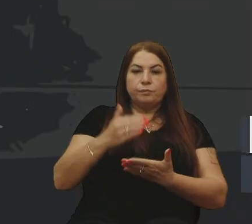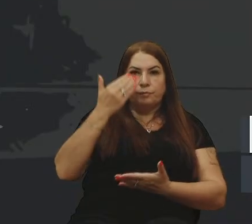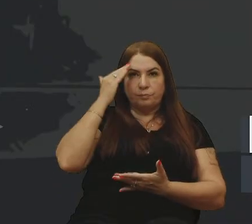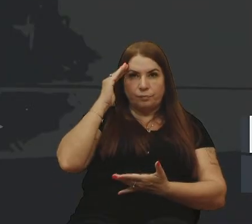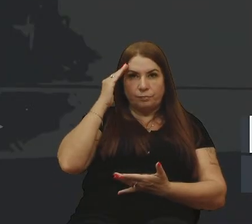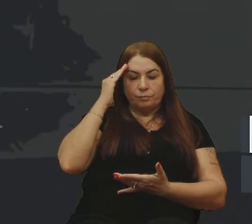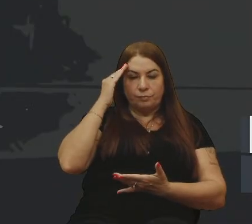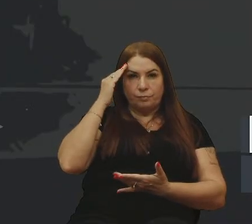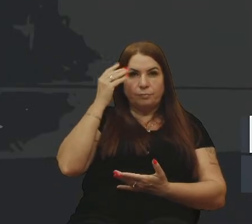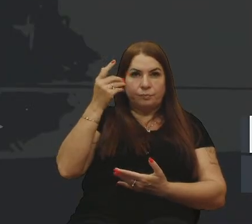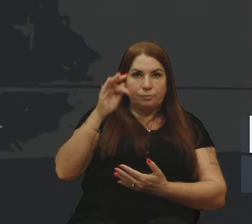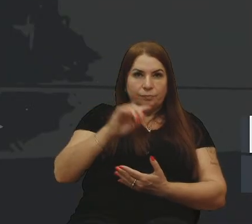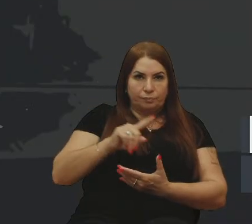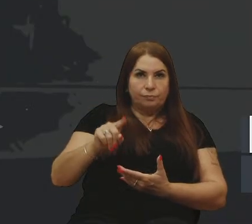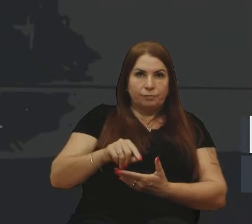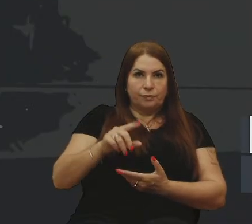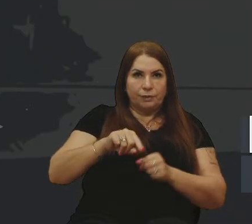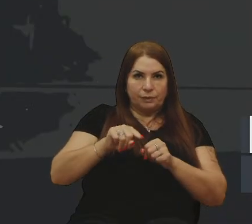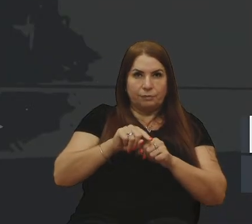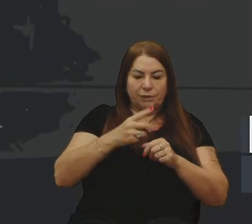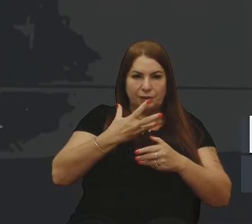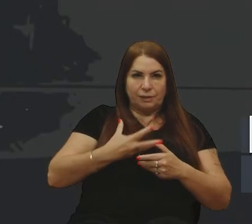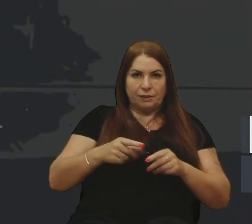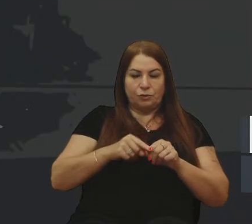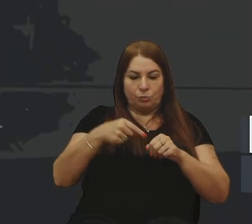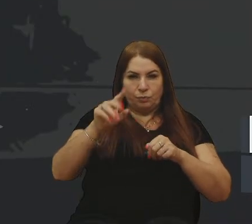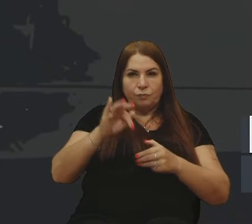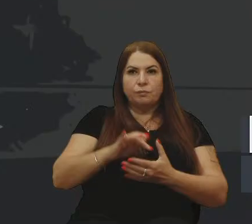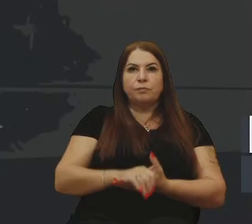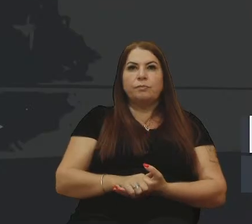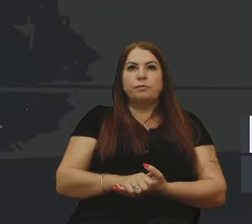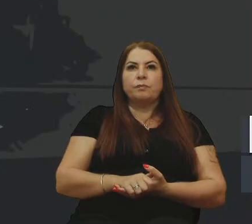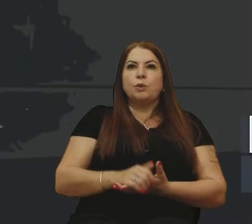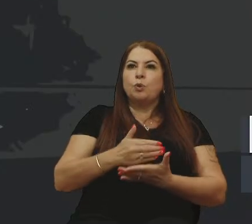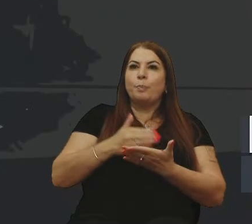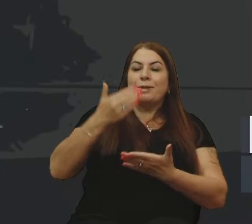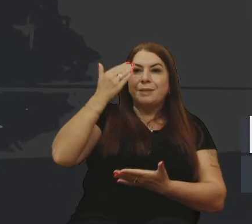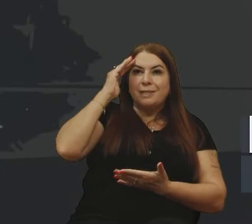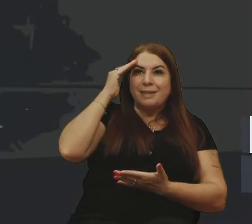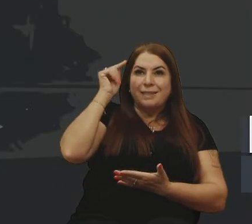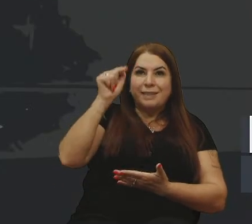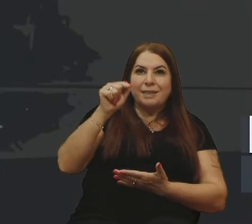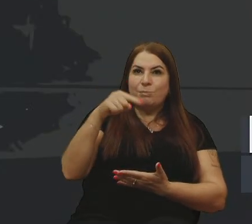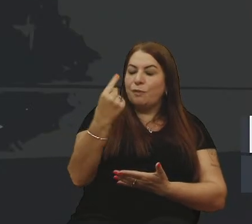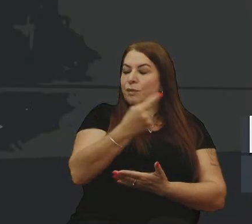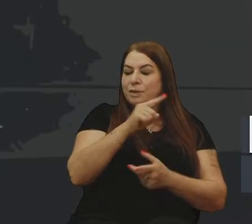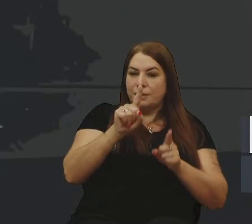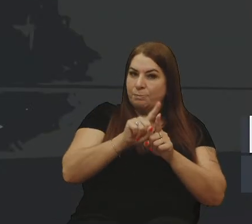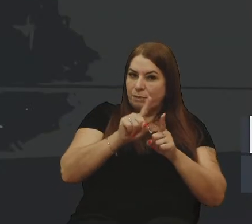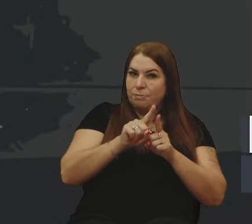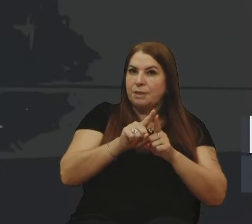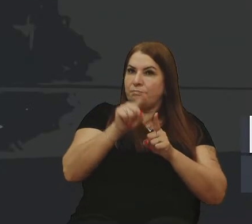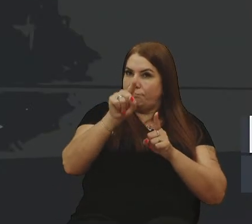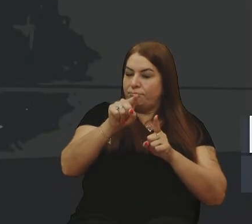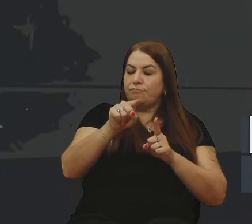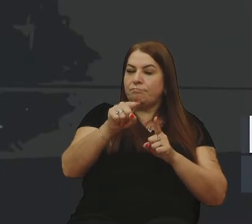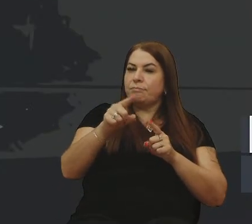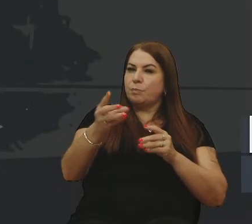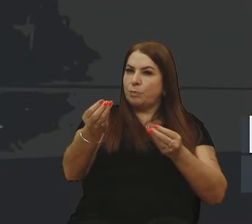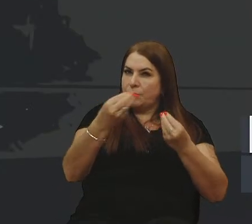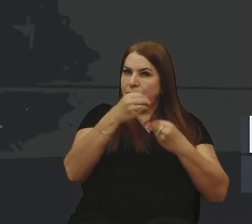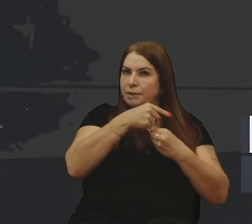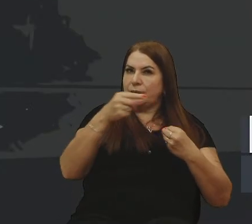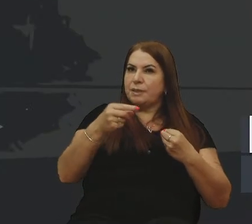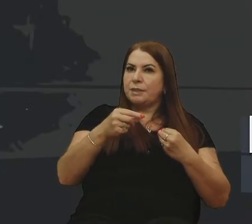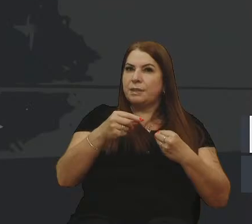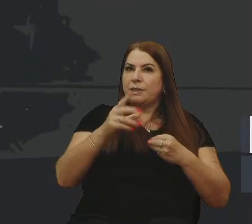gente, já estou indo para o final, tá? Eu sei que vocês estão cansados, eu já vou para o final. Eu começo a entender, e isso é para vocês também, tá? Peguem isso aqui que eu vou trazer para vocês, porque